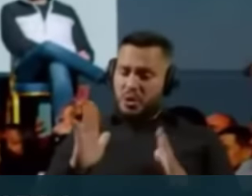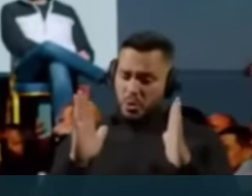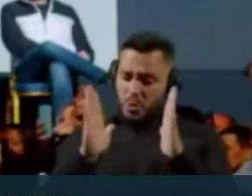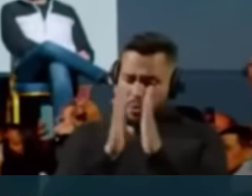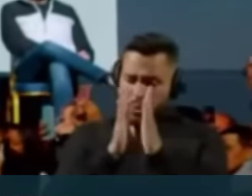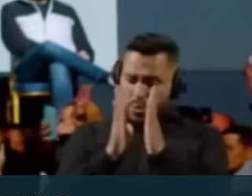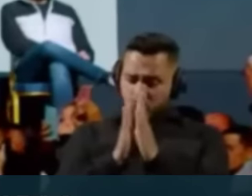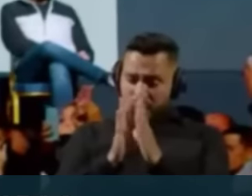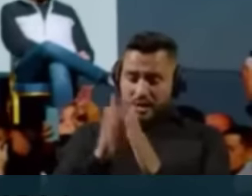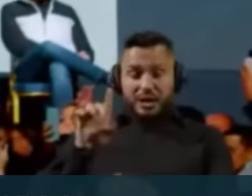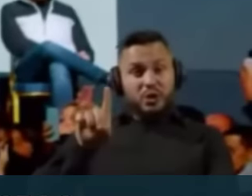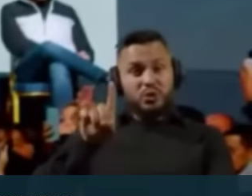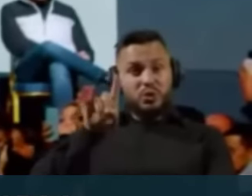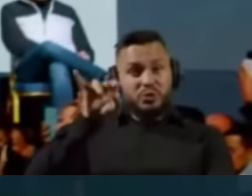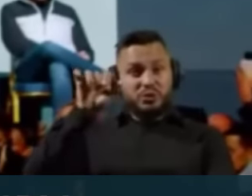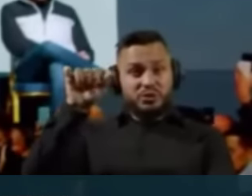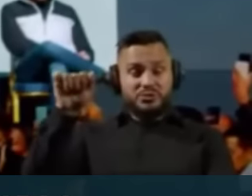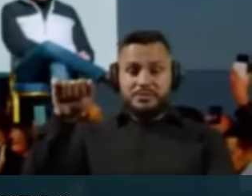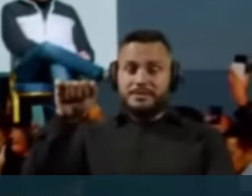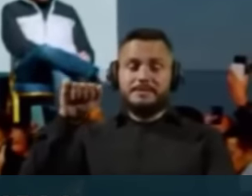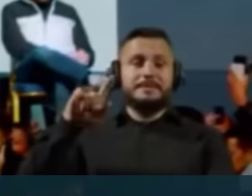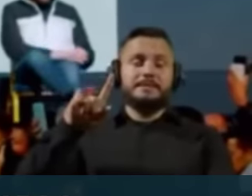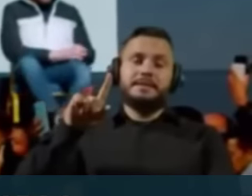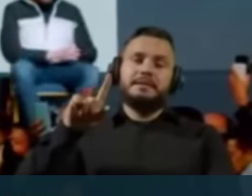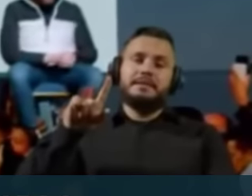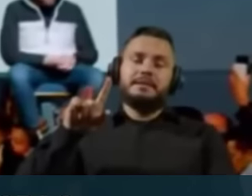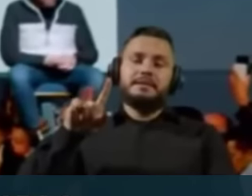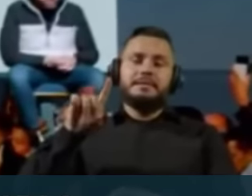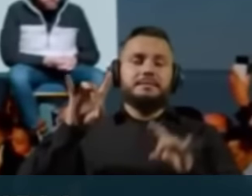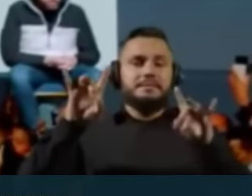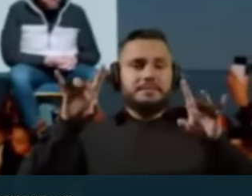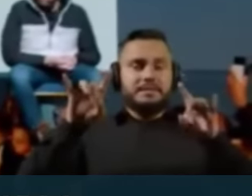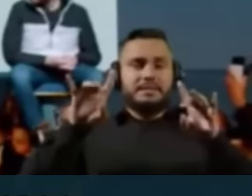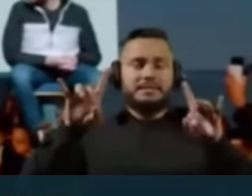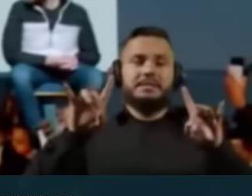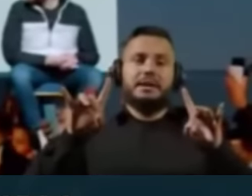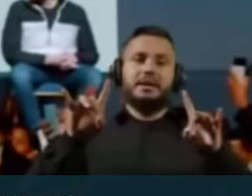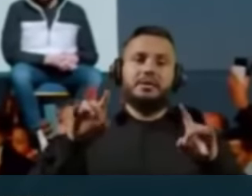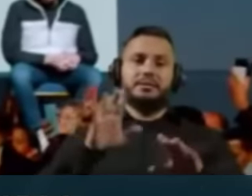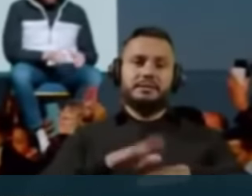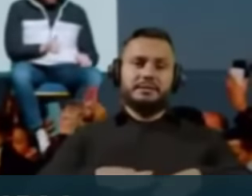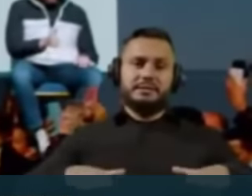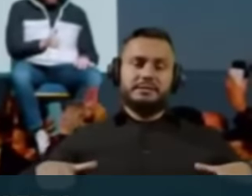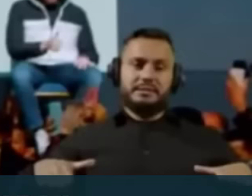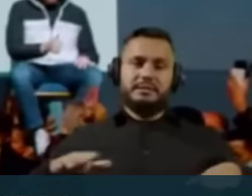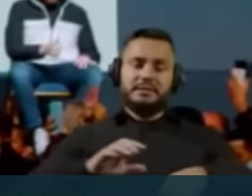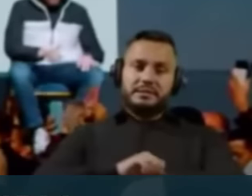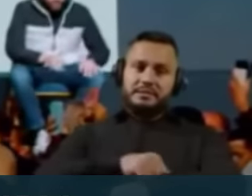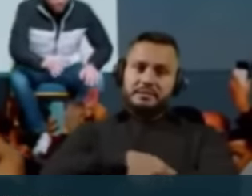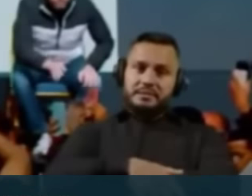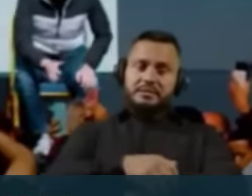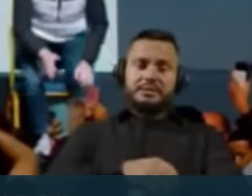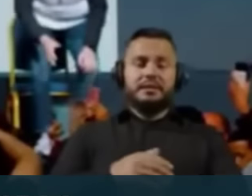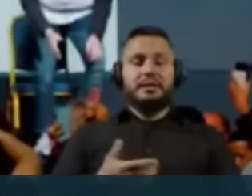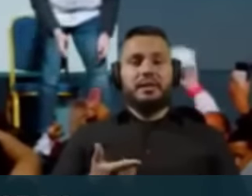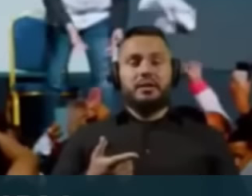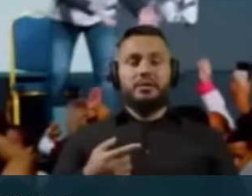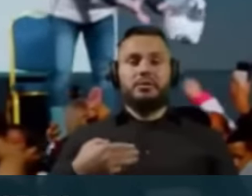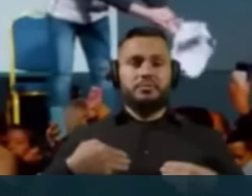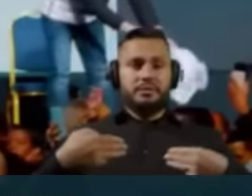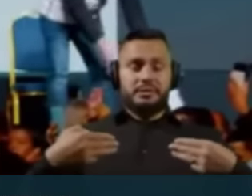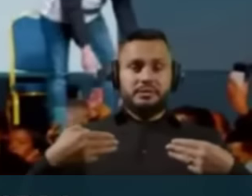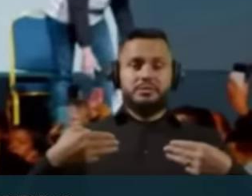dia memorável para as crianças com epidermólise bulhosa ali no Ministério da Saúde, com o melhor ministro da Saúde, que foi Marcelo